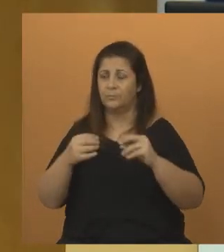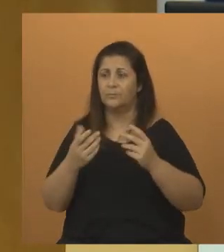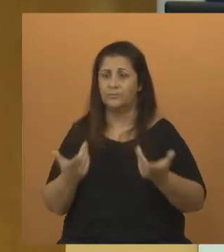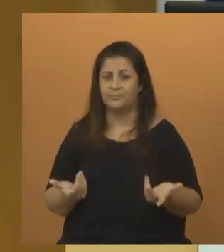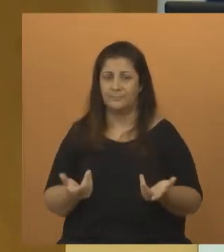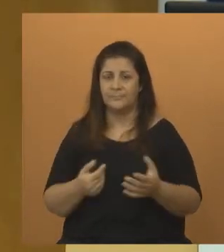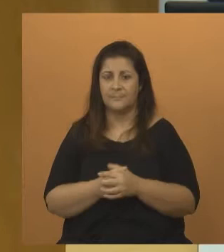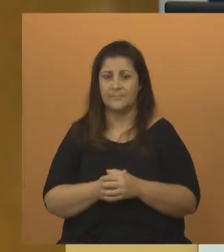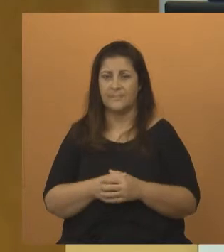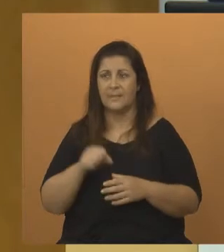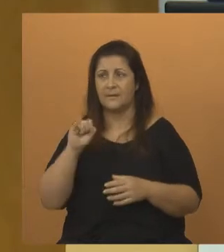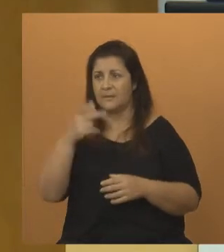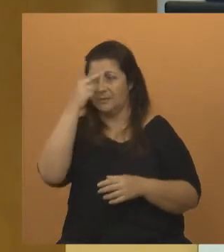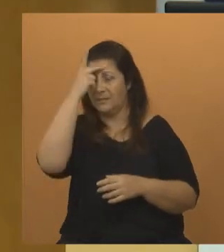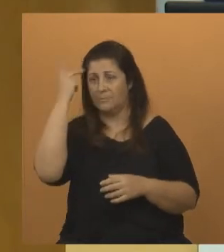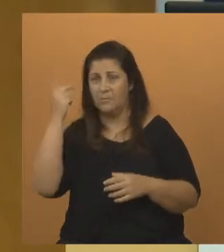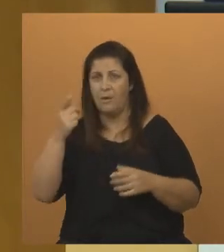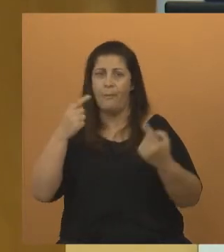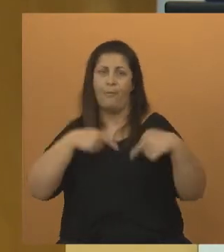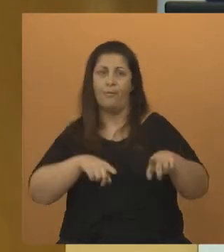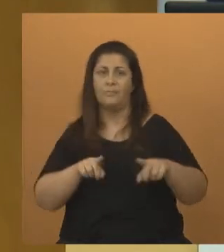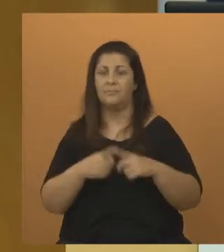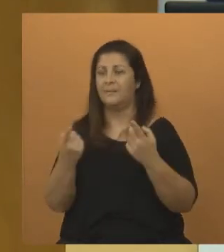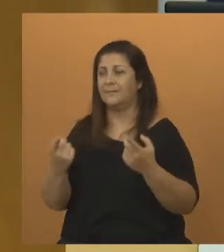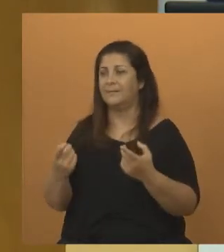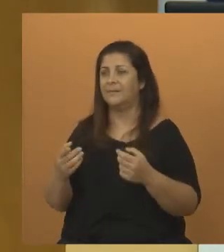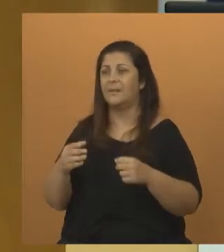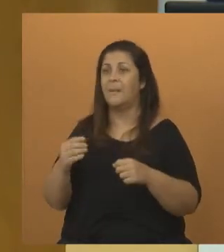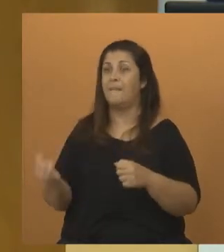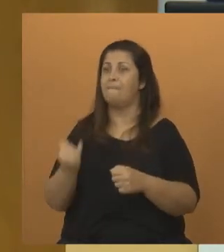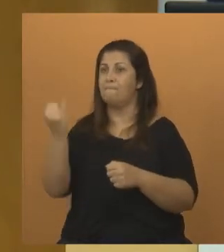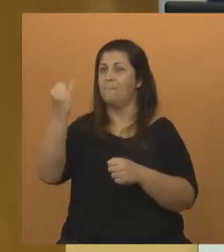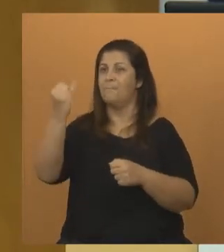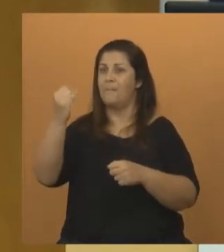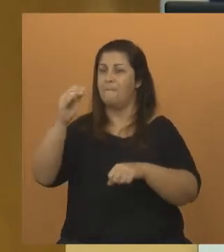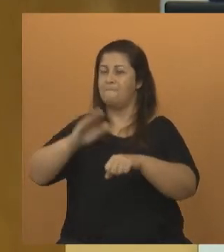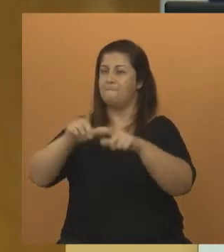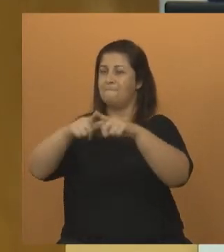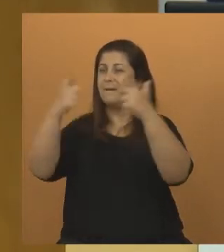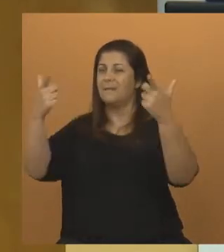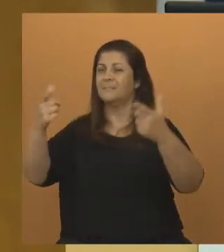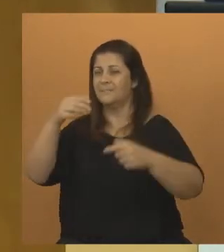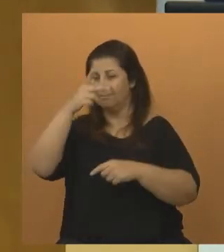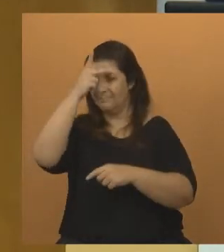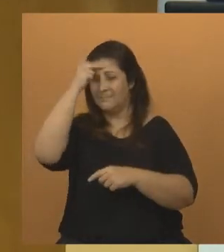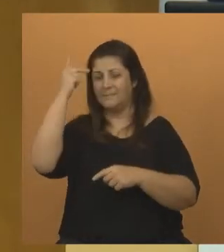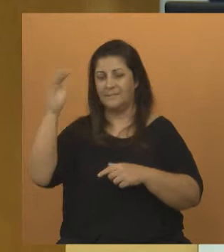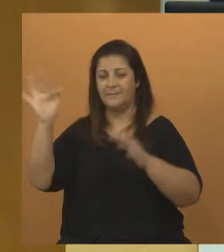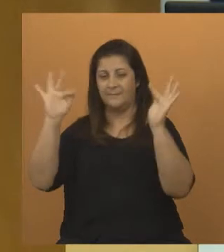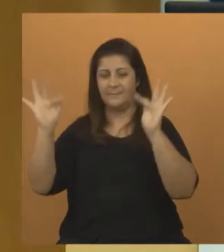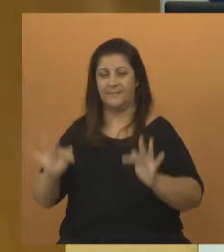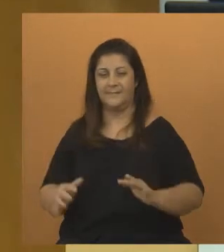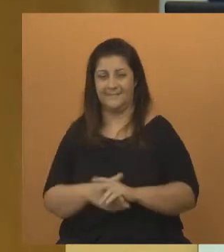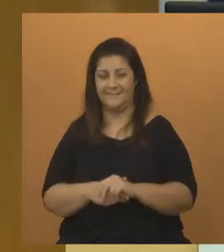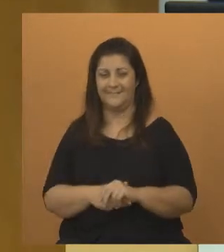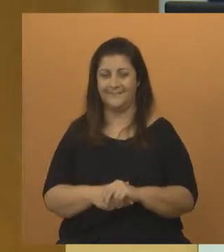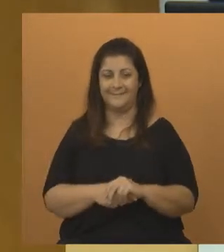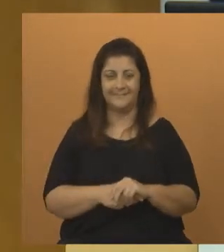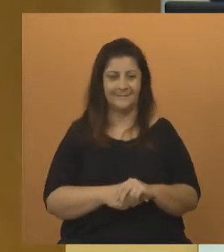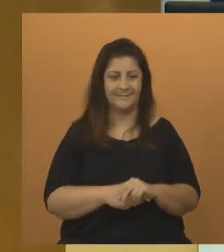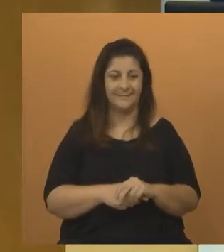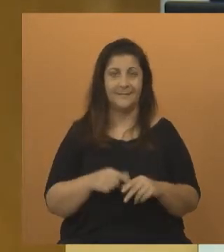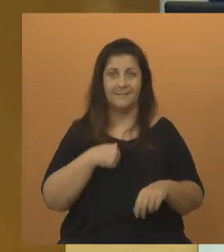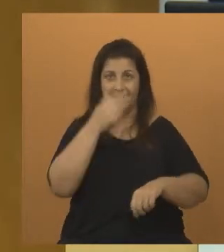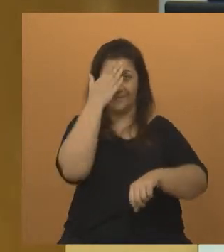Então, desagrada algumas pessoas, agrada outras, mas o importante é agradar a maioria. E eu tenho certeza que a maioria, que são todos os munícipes de Jacareí, vão